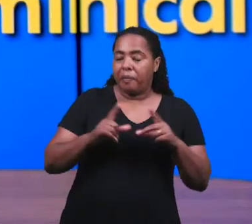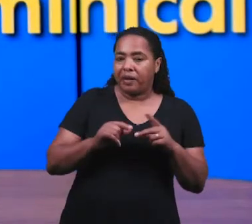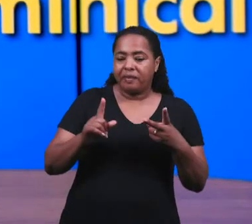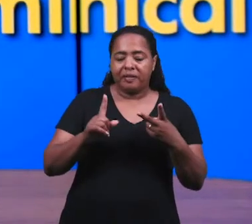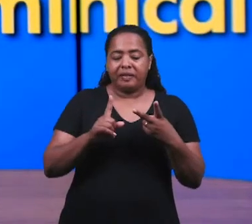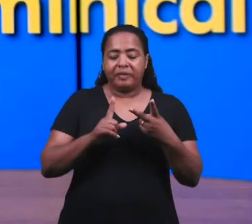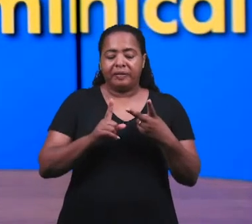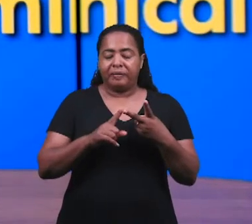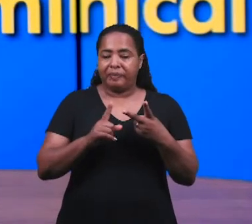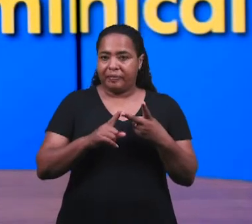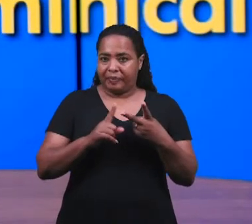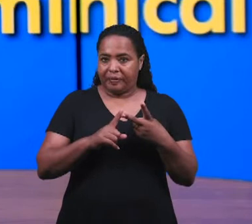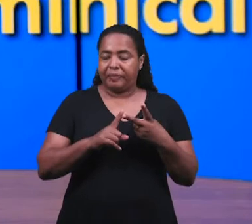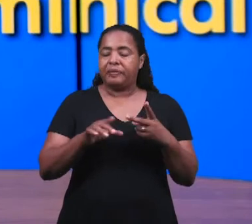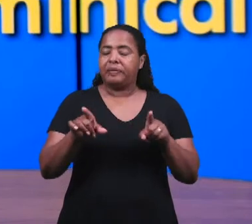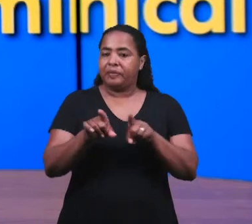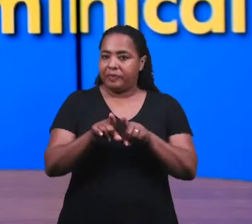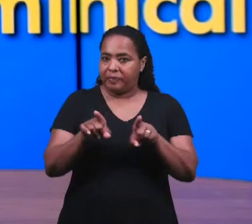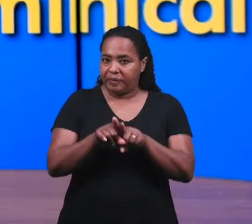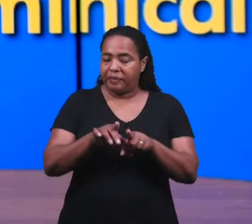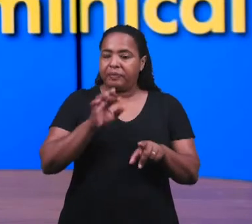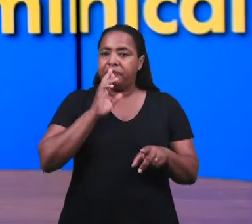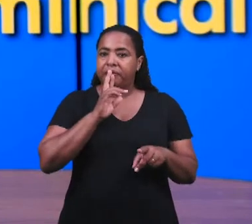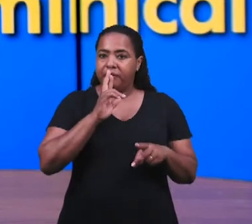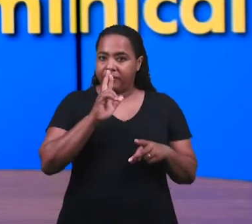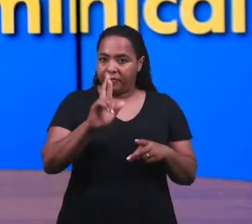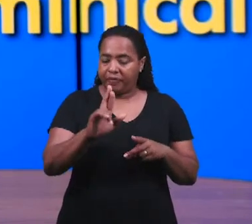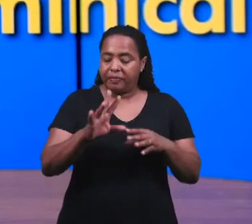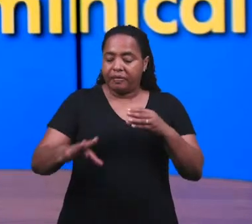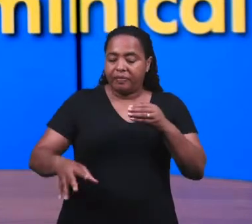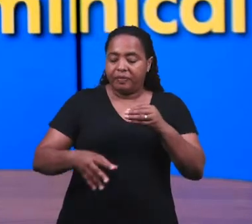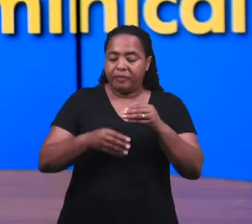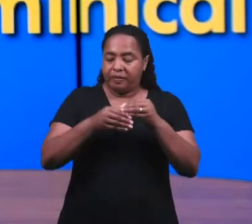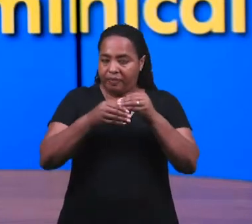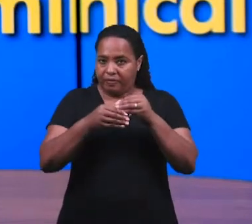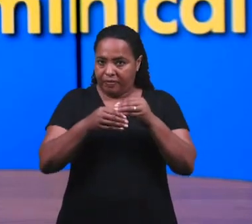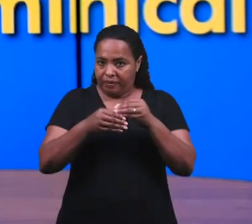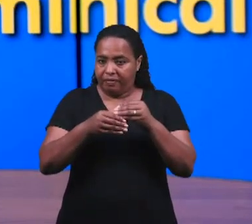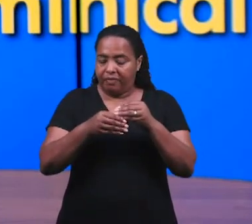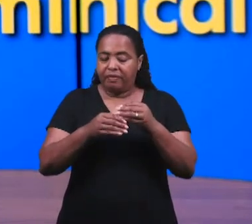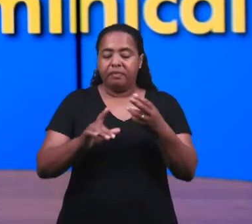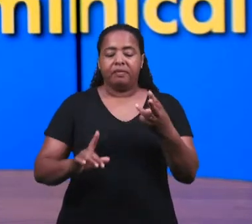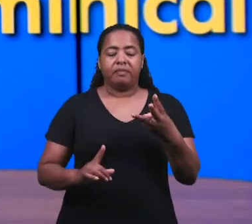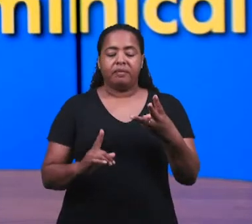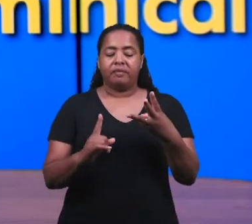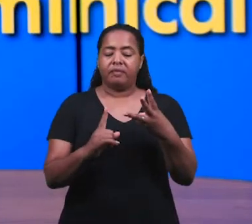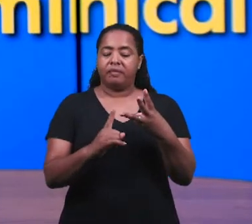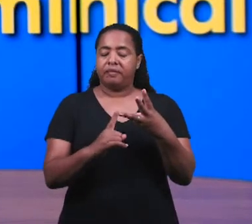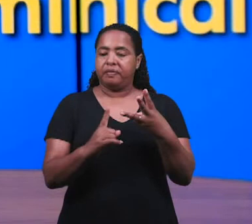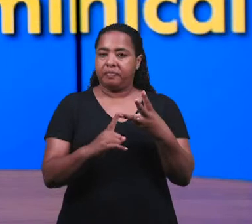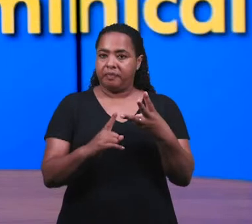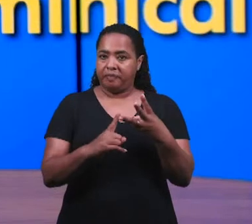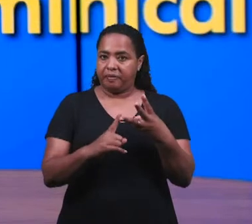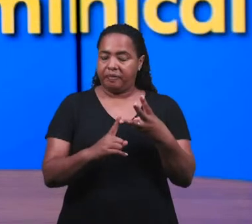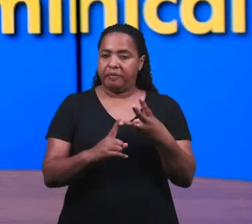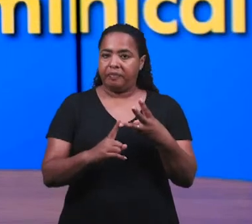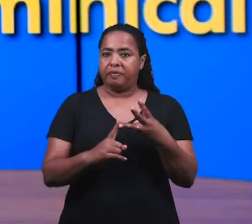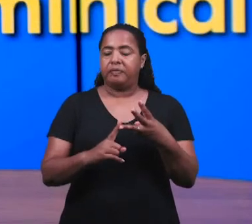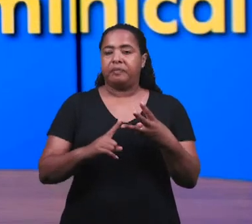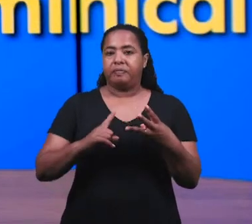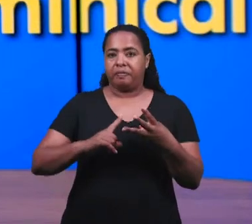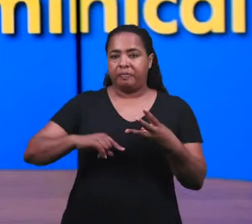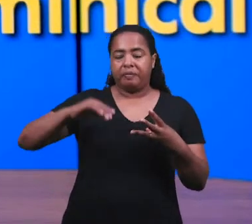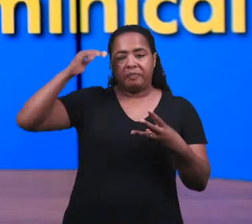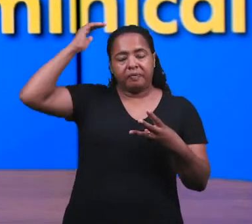senhoras da nossa igreja ali em Brasília, também vai dar uma resposta, é um complemento. E o terceiro lugar, vamos para o estado do